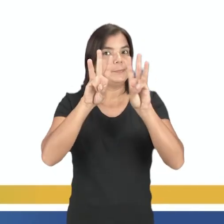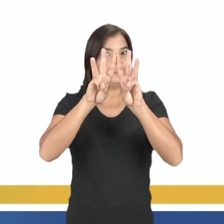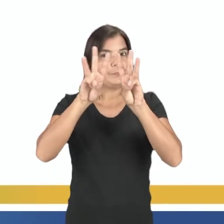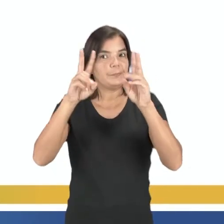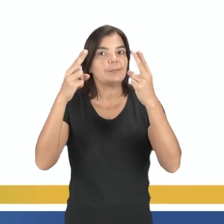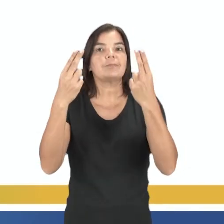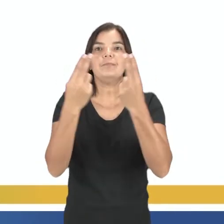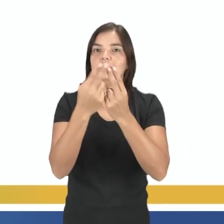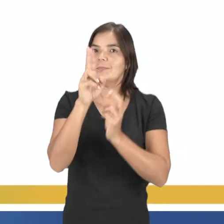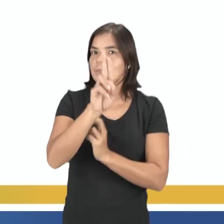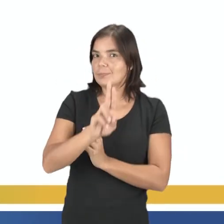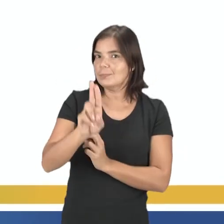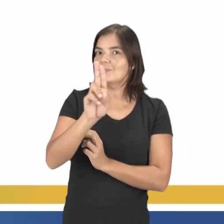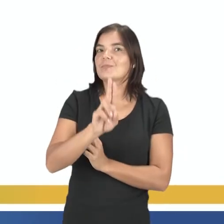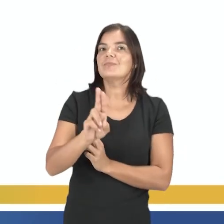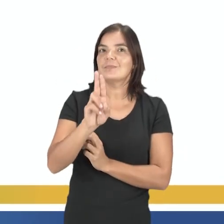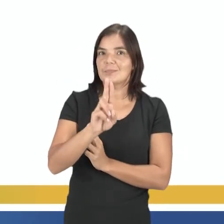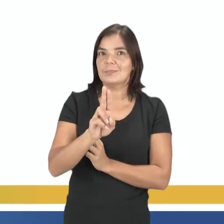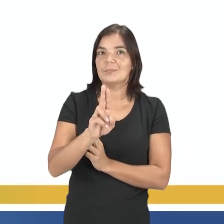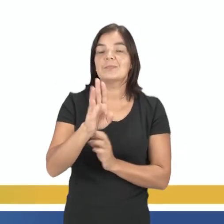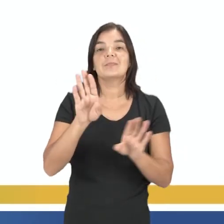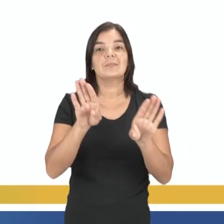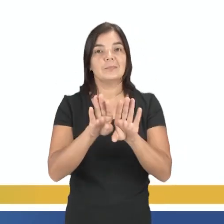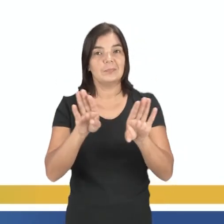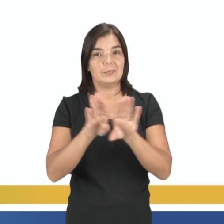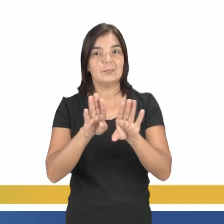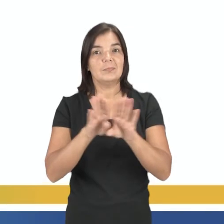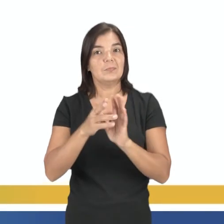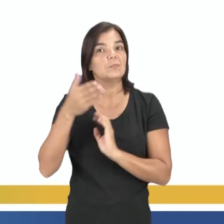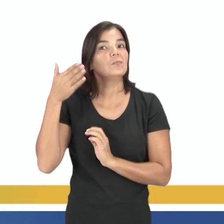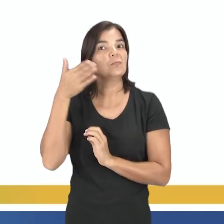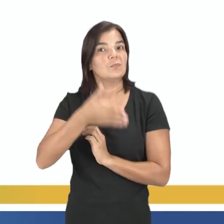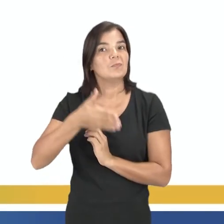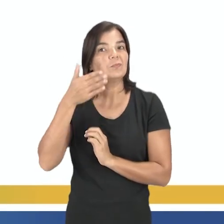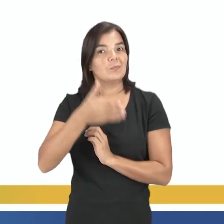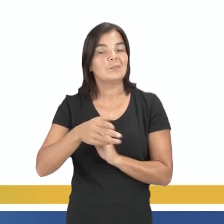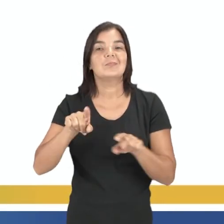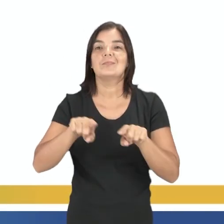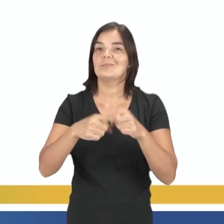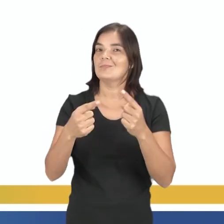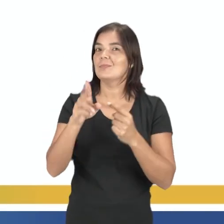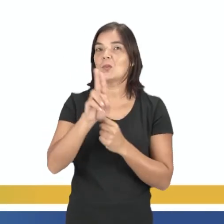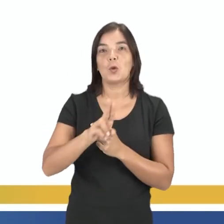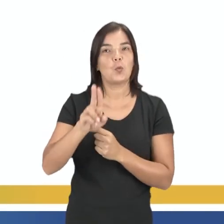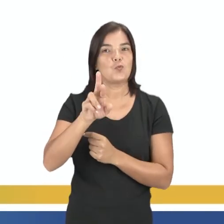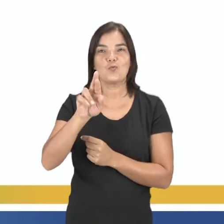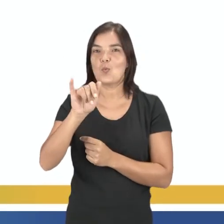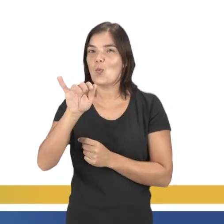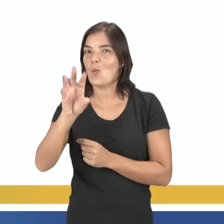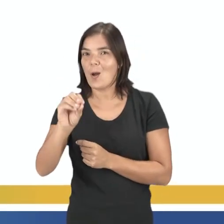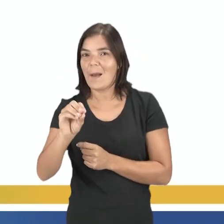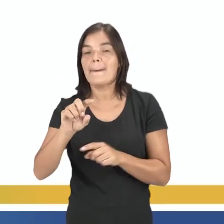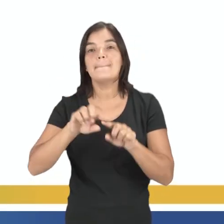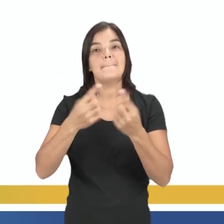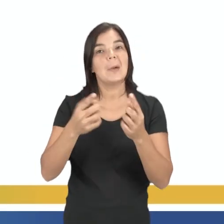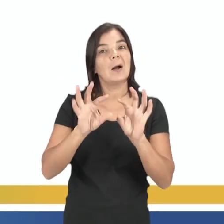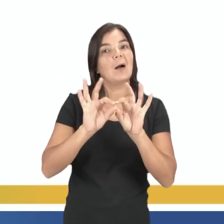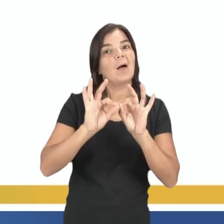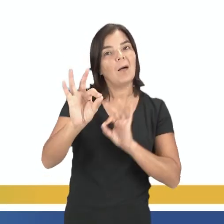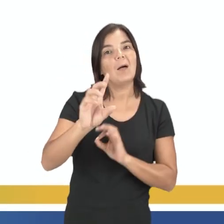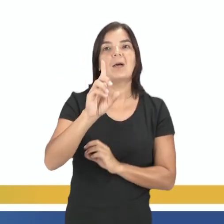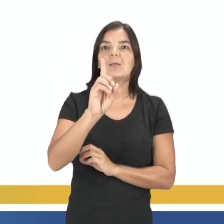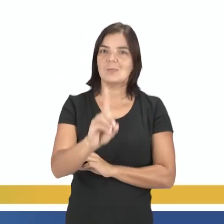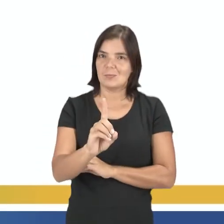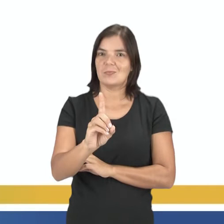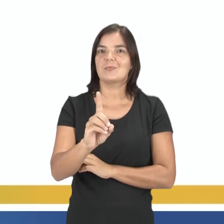vai fazer a utilização de duas, faz a utilização da constante e, no caso, não utiliza o raio, você utiliza a distância entre